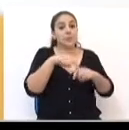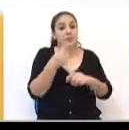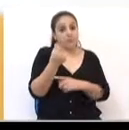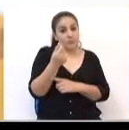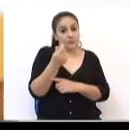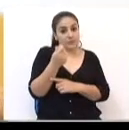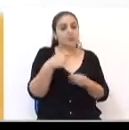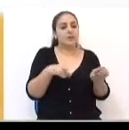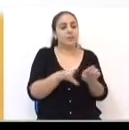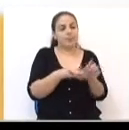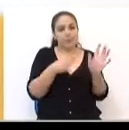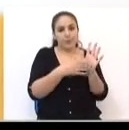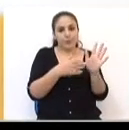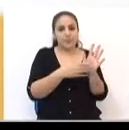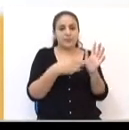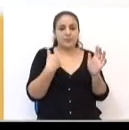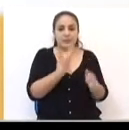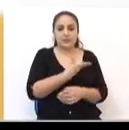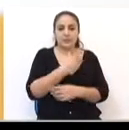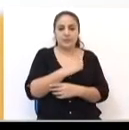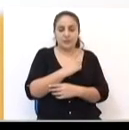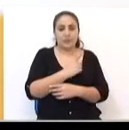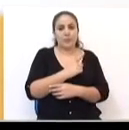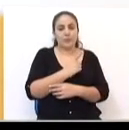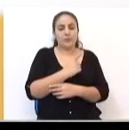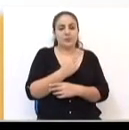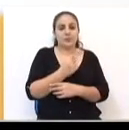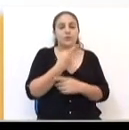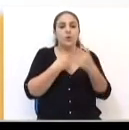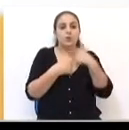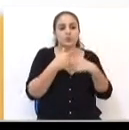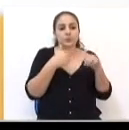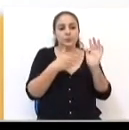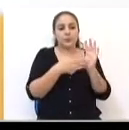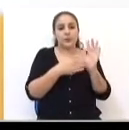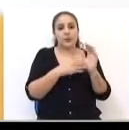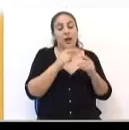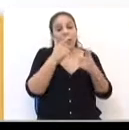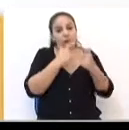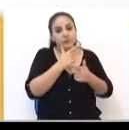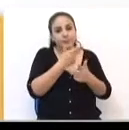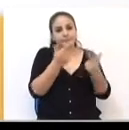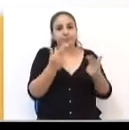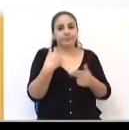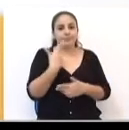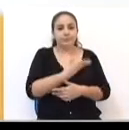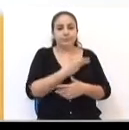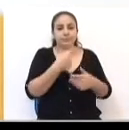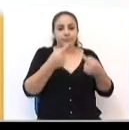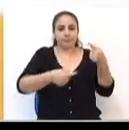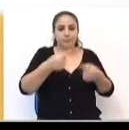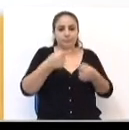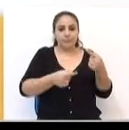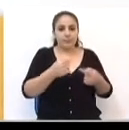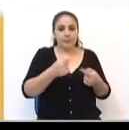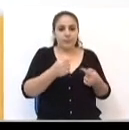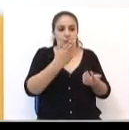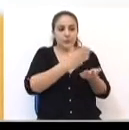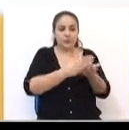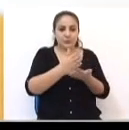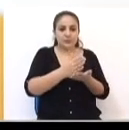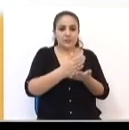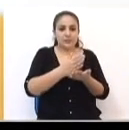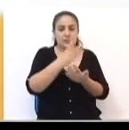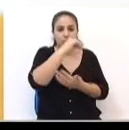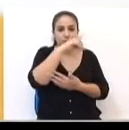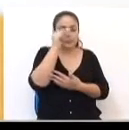tantas outras propostas que nós temos a intenção de propor, mas eu acho que um dos pontos que nós devemos pautar no nosso debate é iniciar aqui no município de